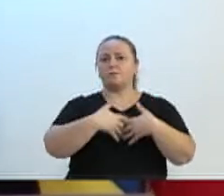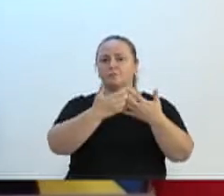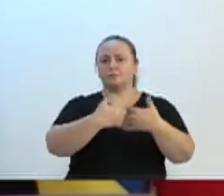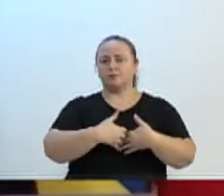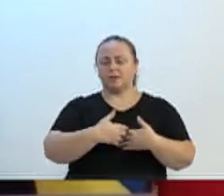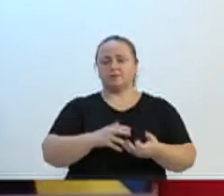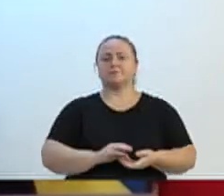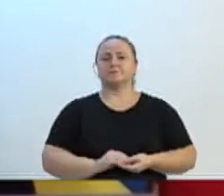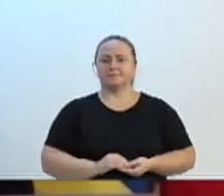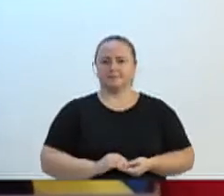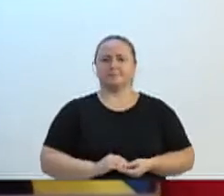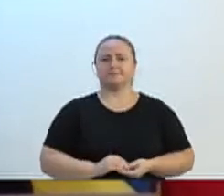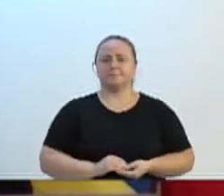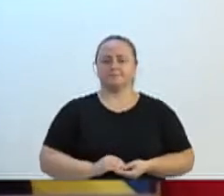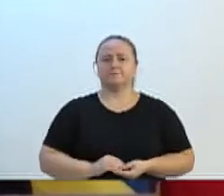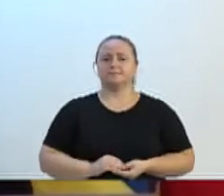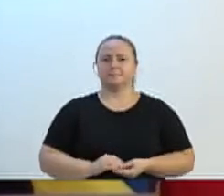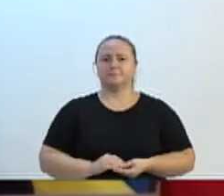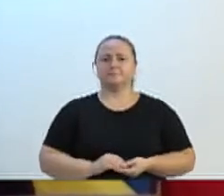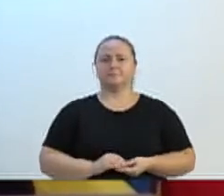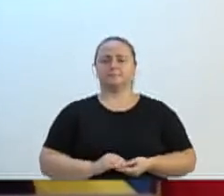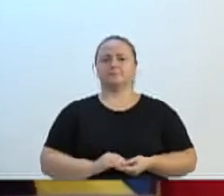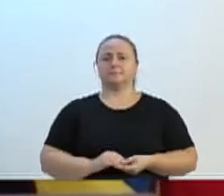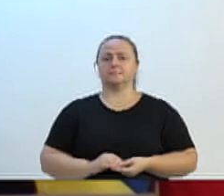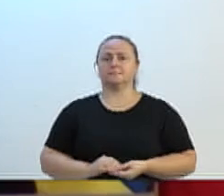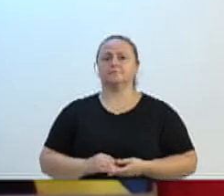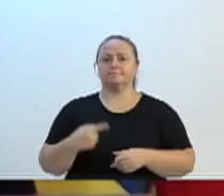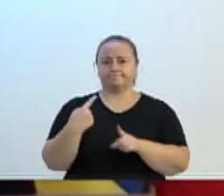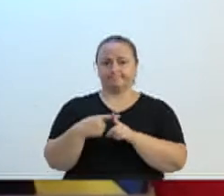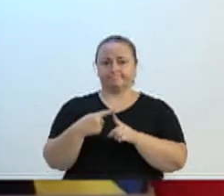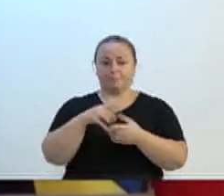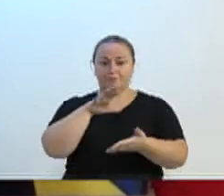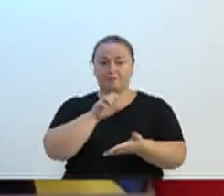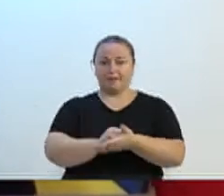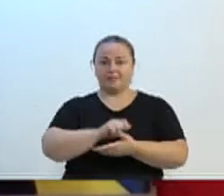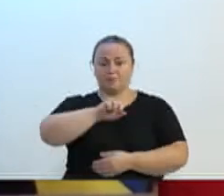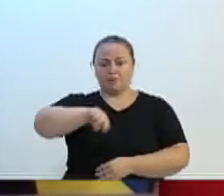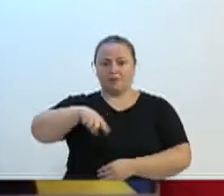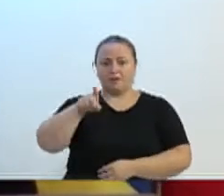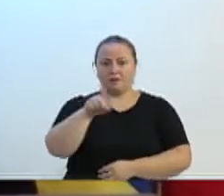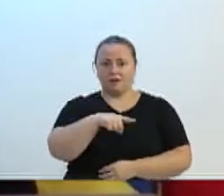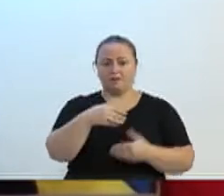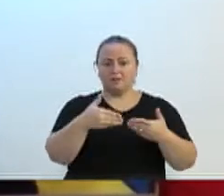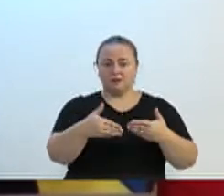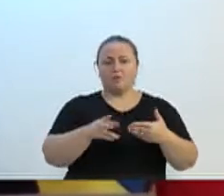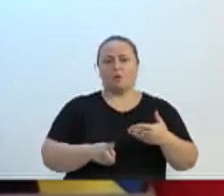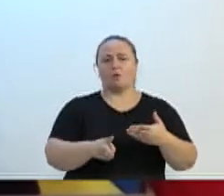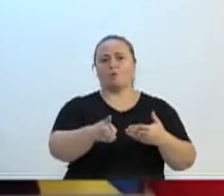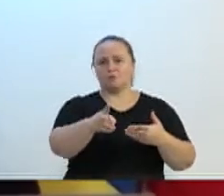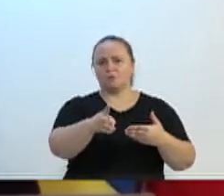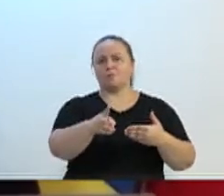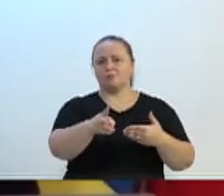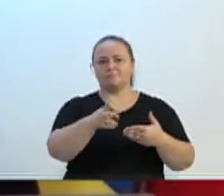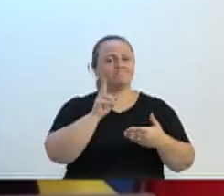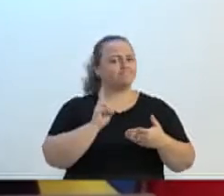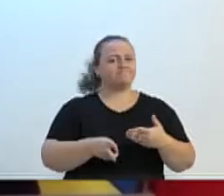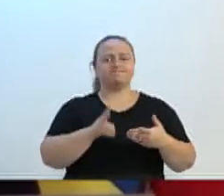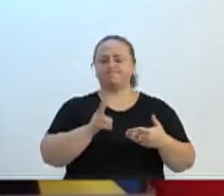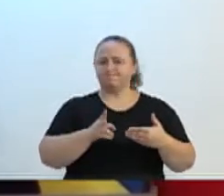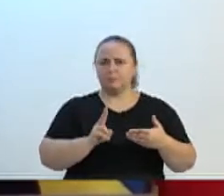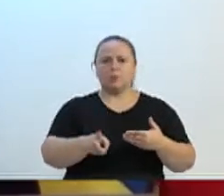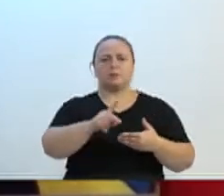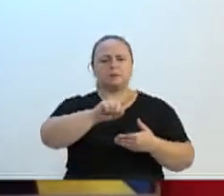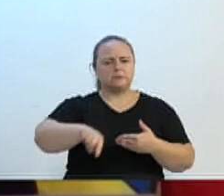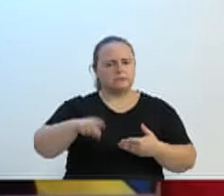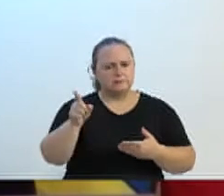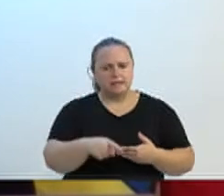próximos dias, pois os números de cancelamentos de matrículas na educação infantil não param de crescer e